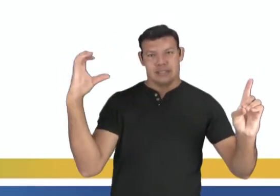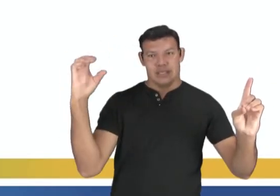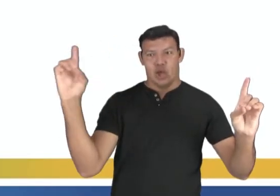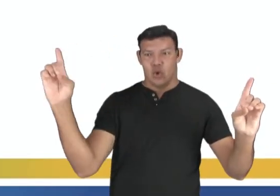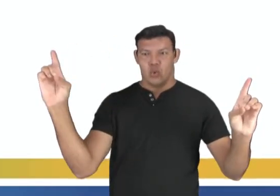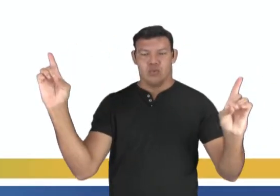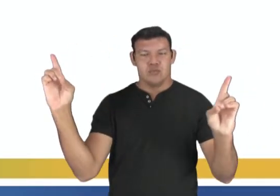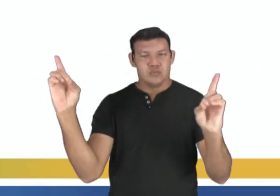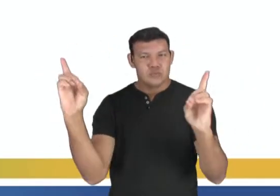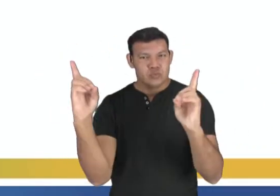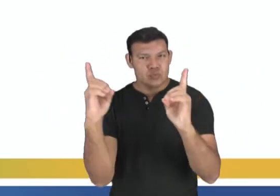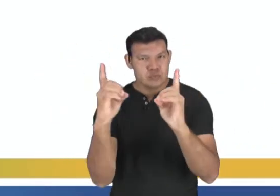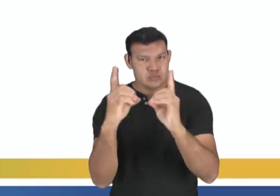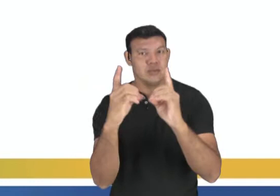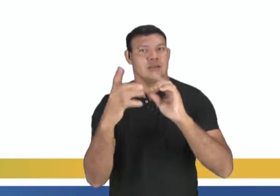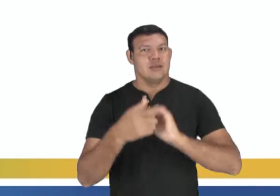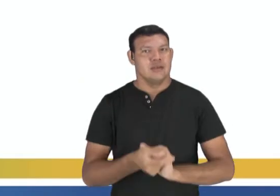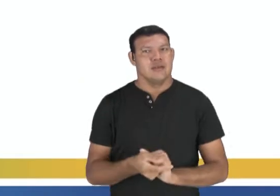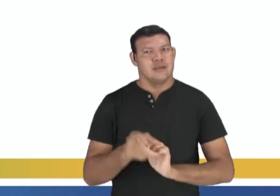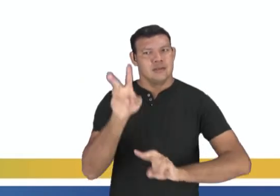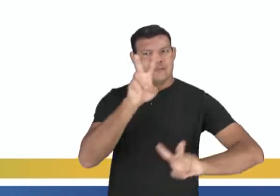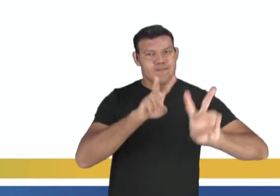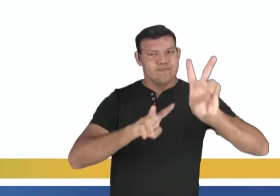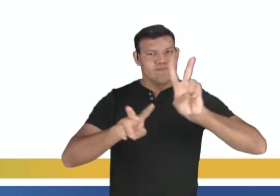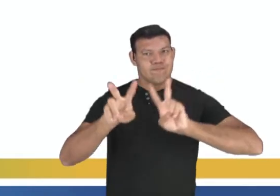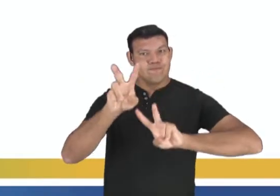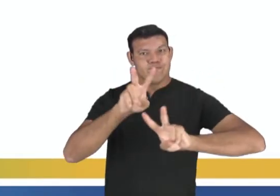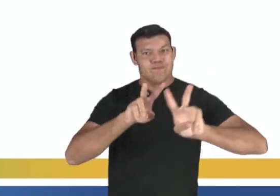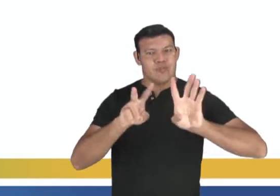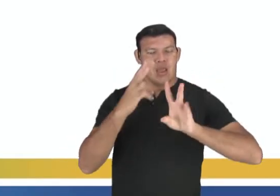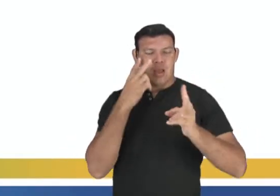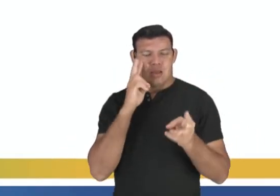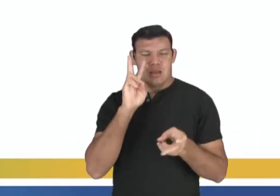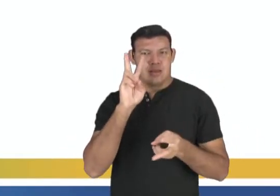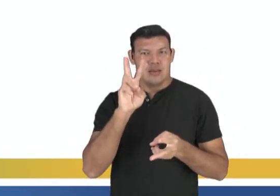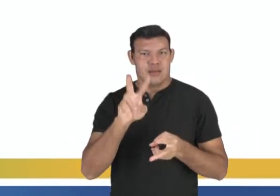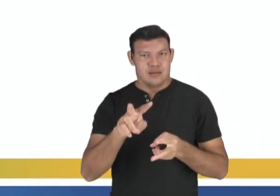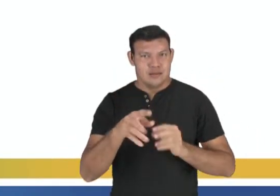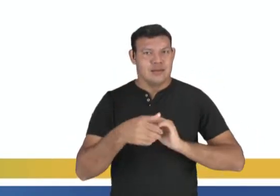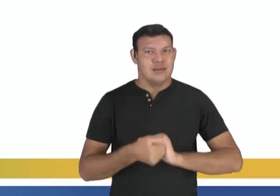científico. Então, é um modo de visualizar a ciência de outra maneira,